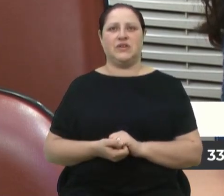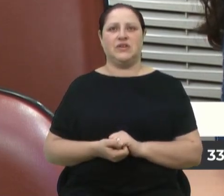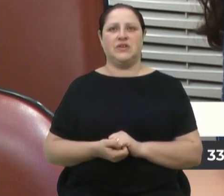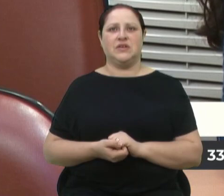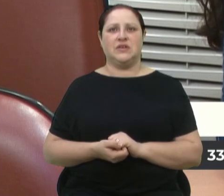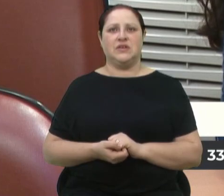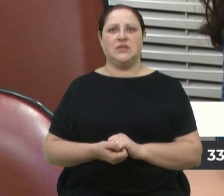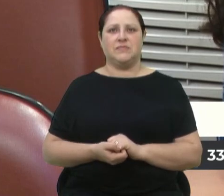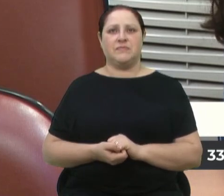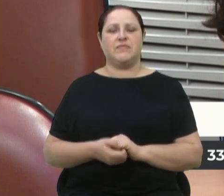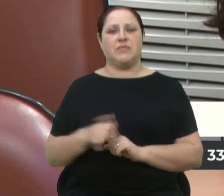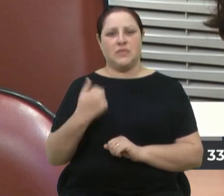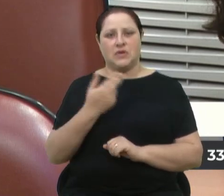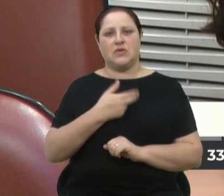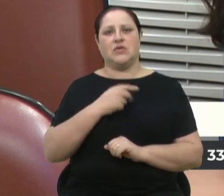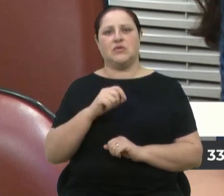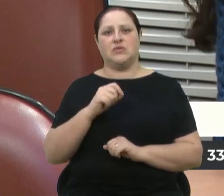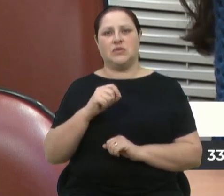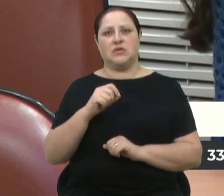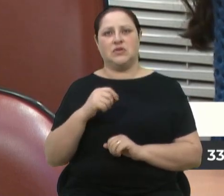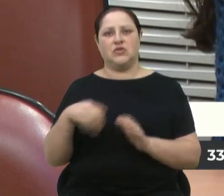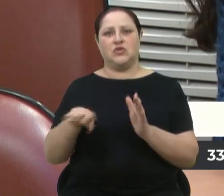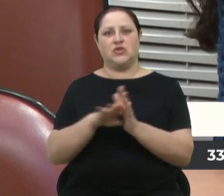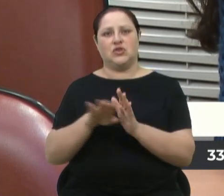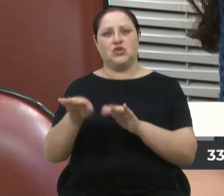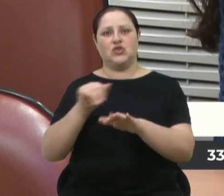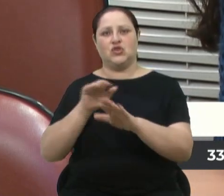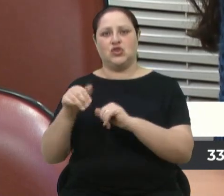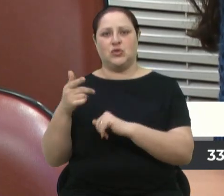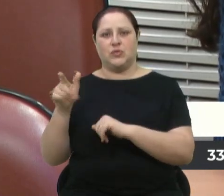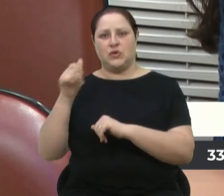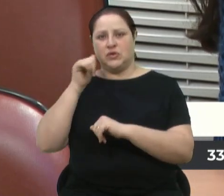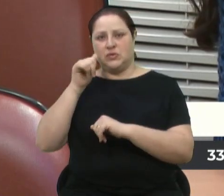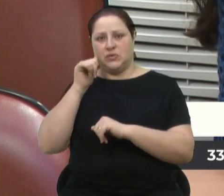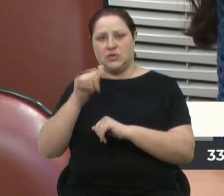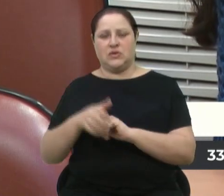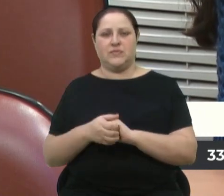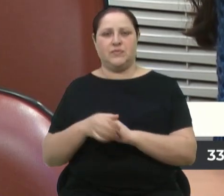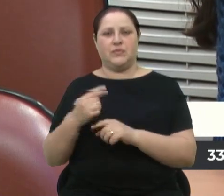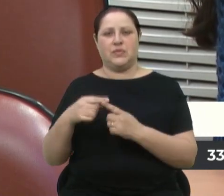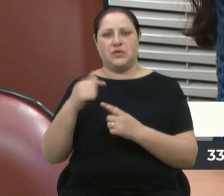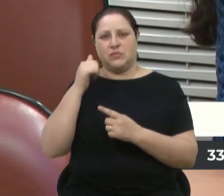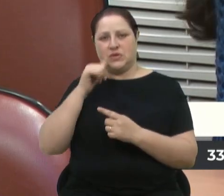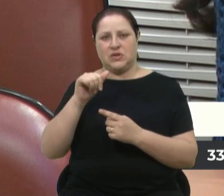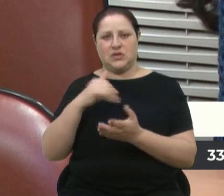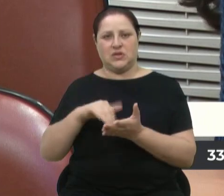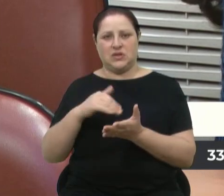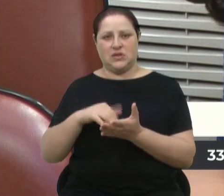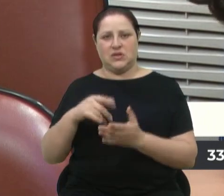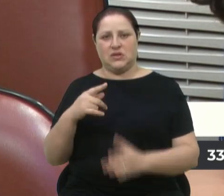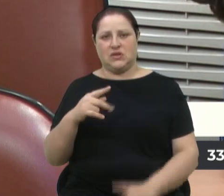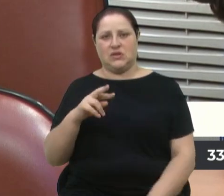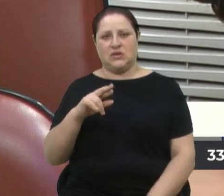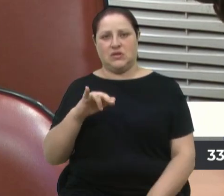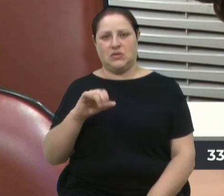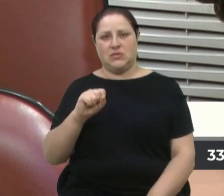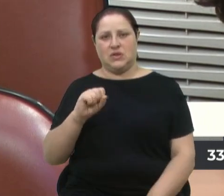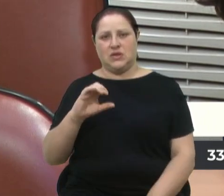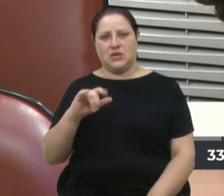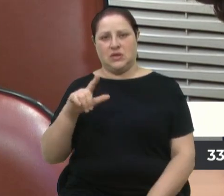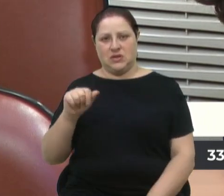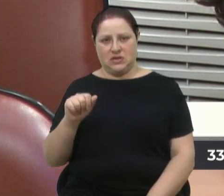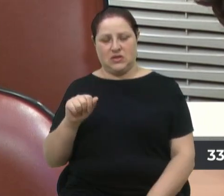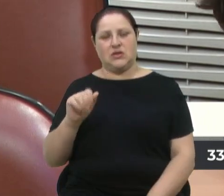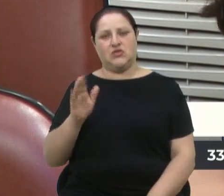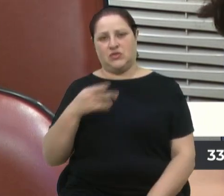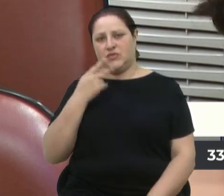de quando nós chegarmos, puxarmos outras, né? Porque a secretária Priscila fala muito sobre isso, né? Que ela já conversou, inclusive, com as mulheres